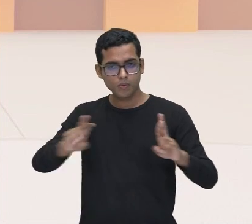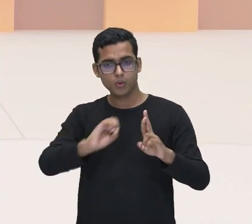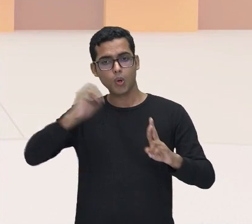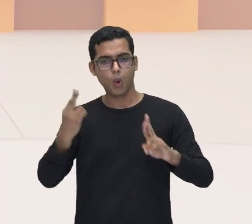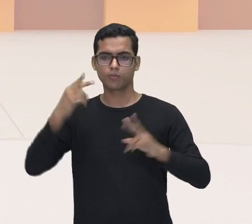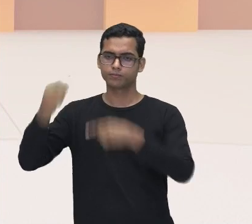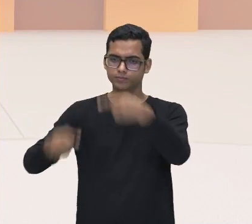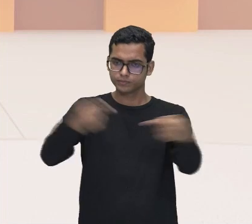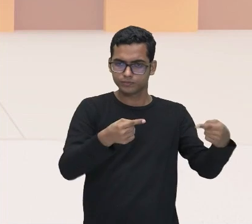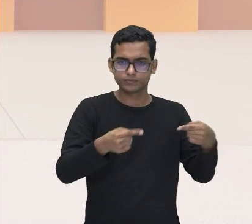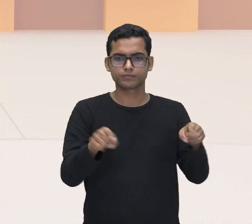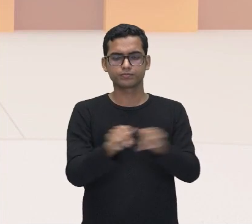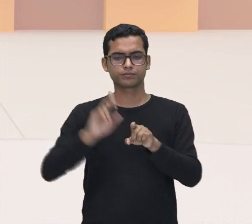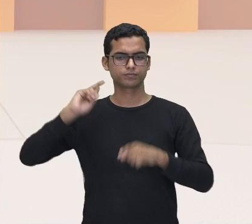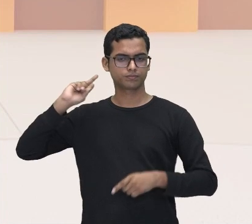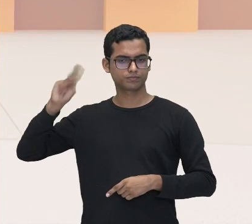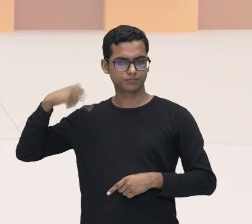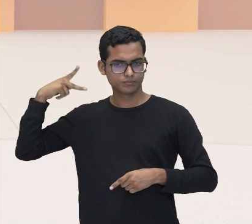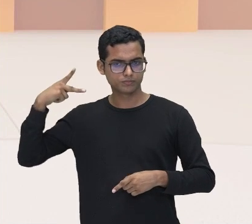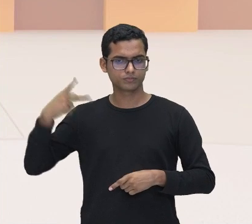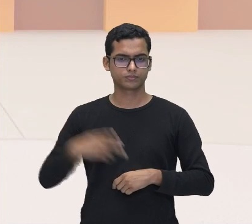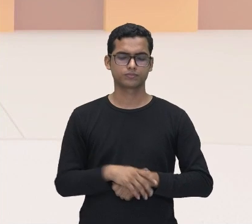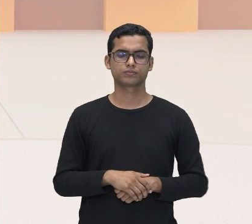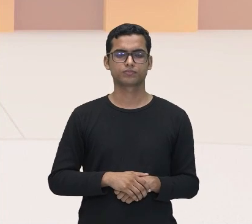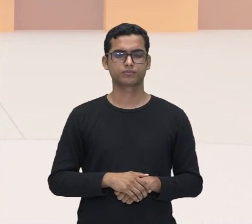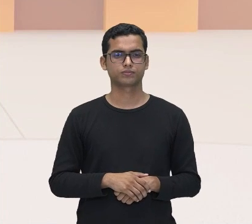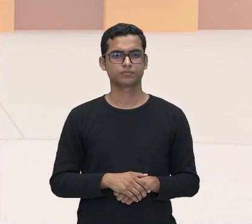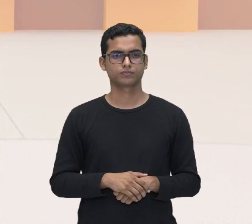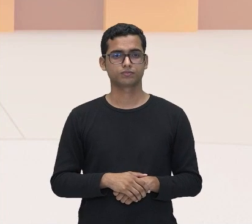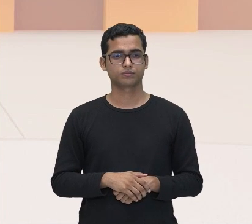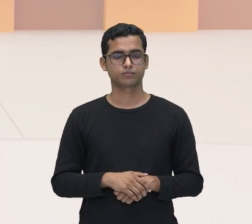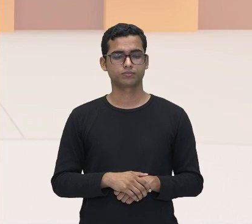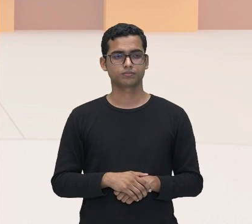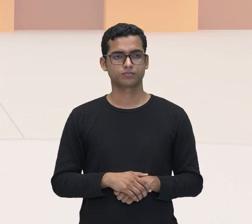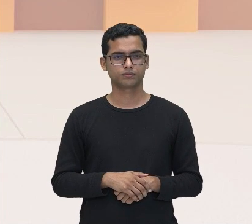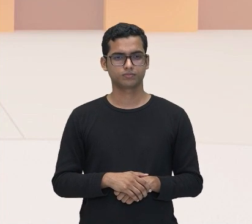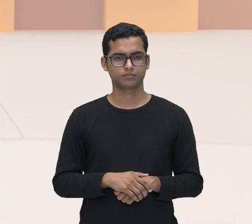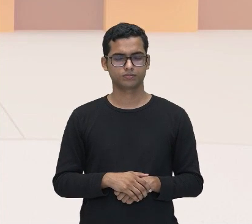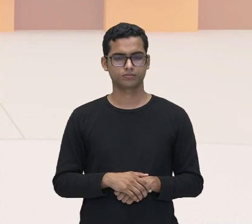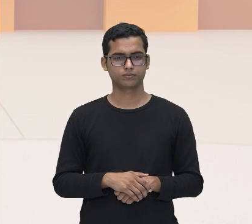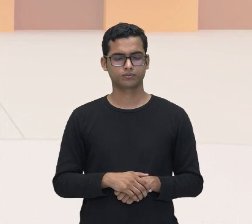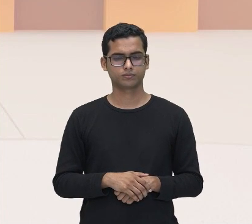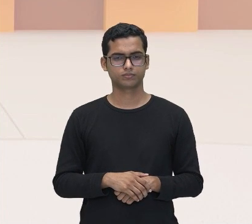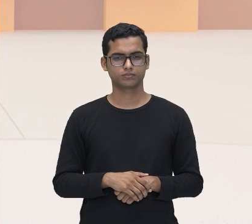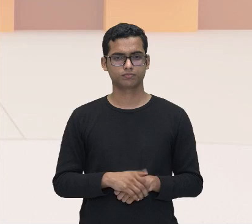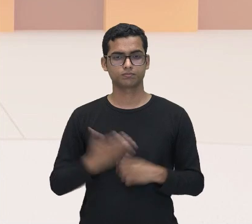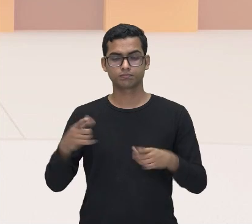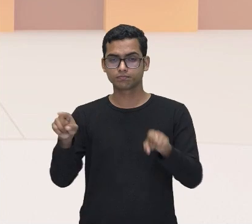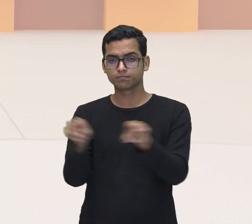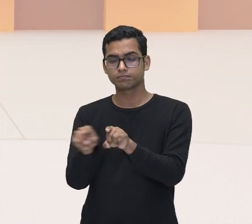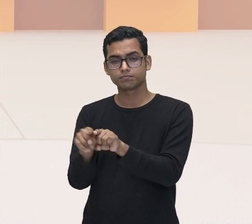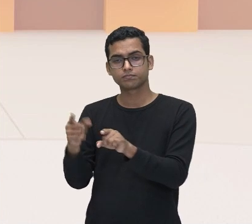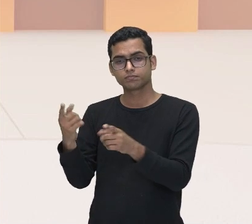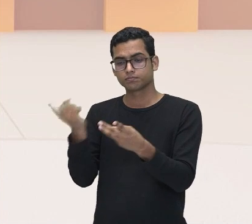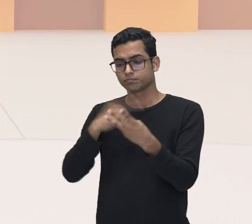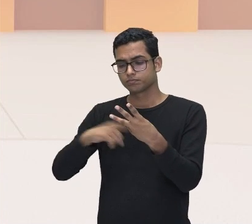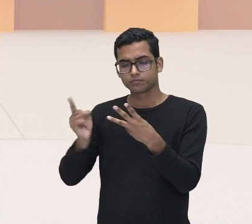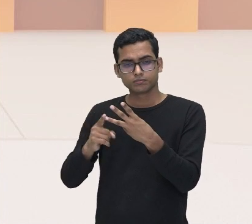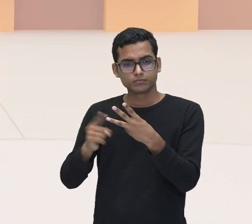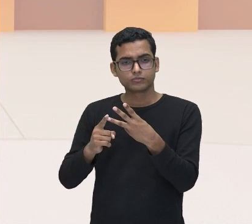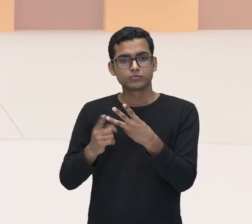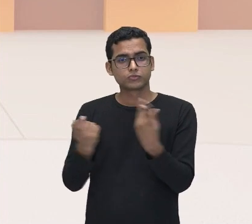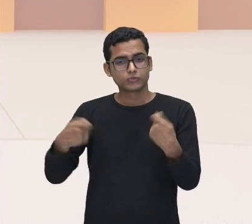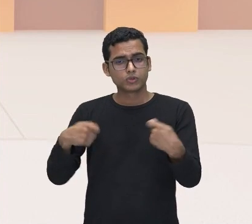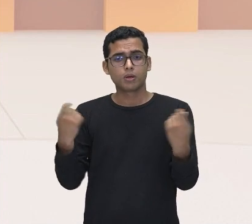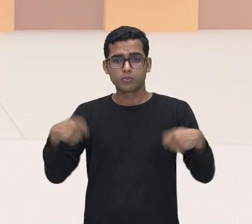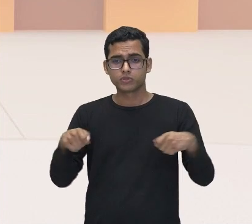políticas, né? Muito bem, interessante chamar a atenção que essa dominação carismática ela pode ser tanto para o bem quanto para o